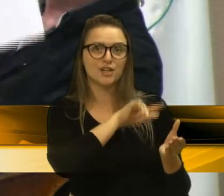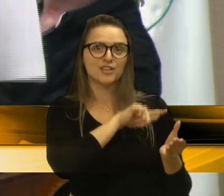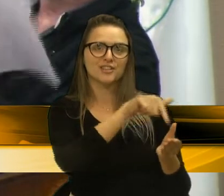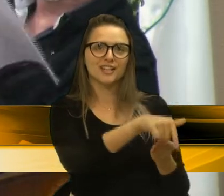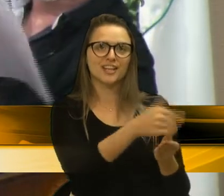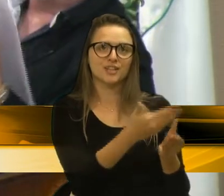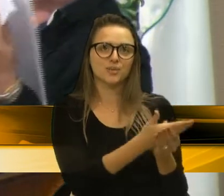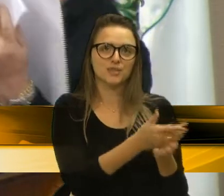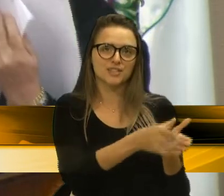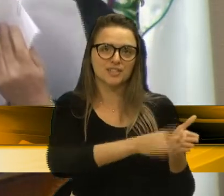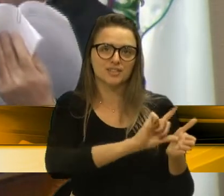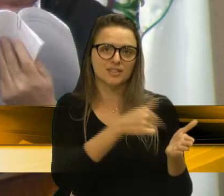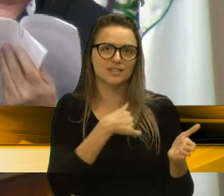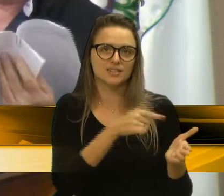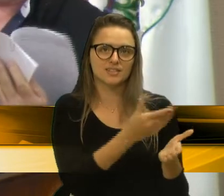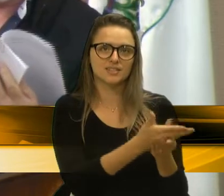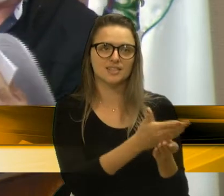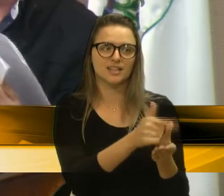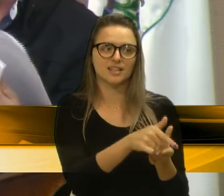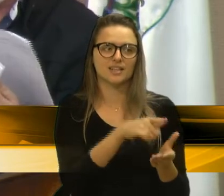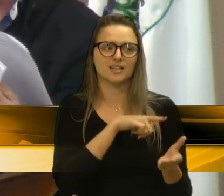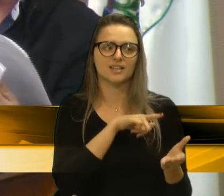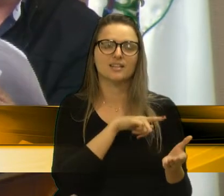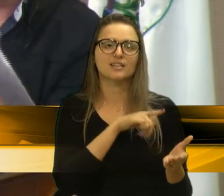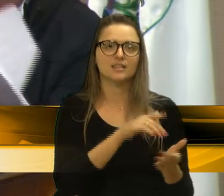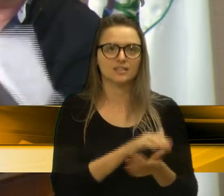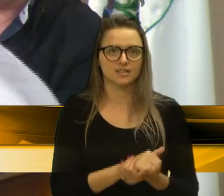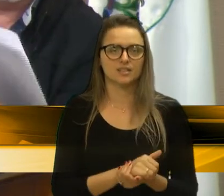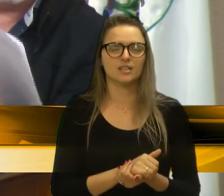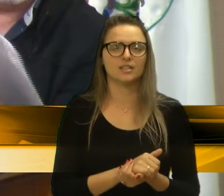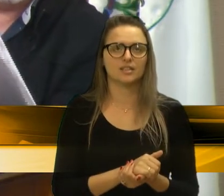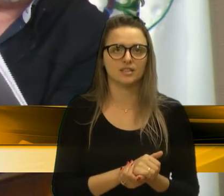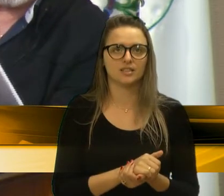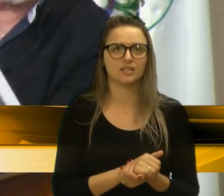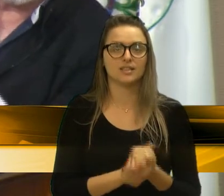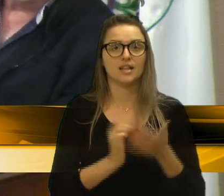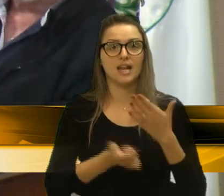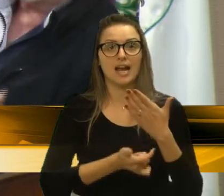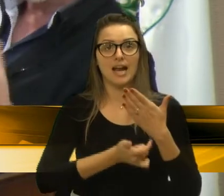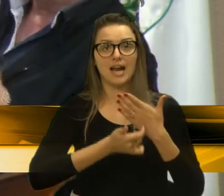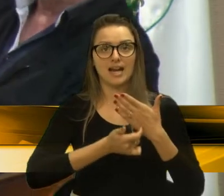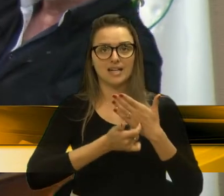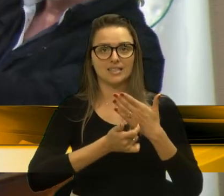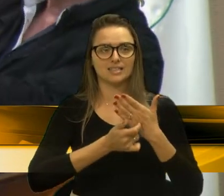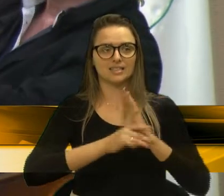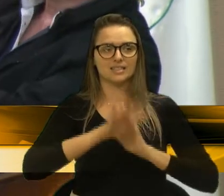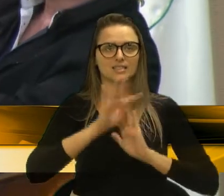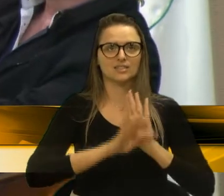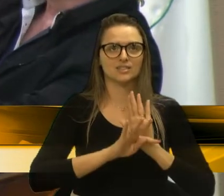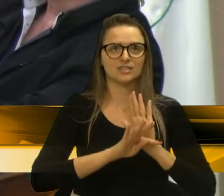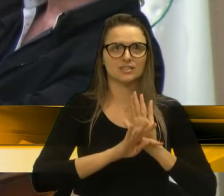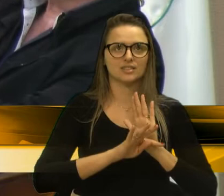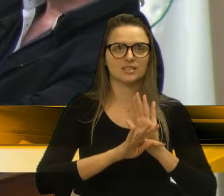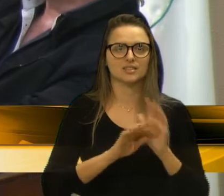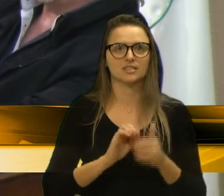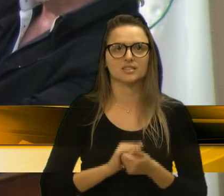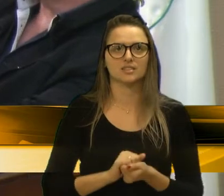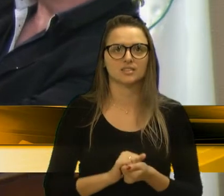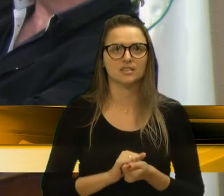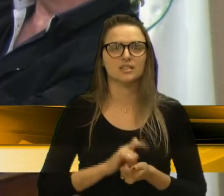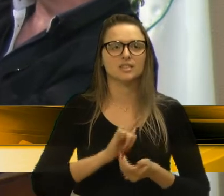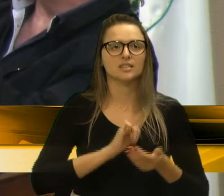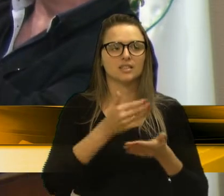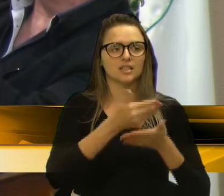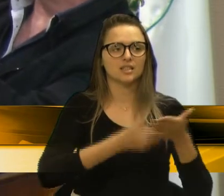anterior. E aí, atrás, já renumerado, está o